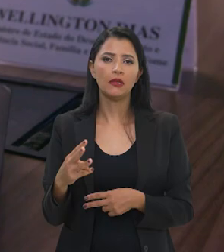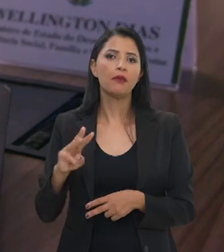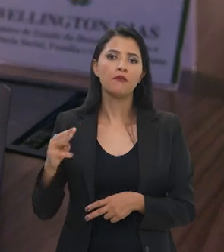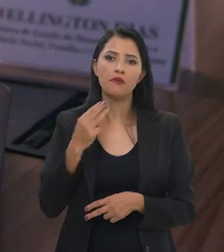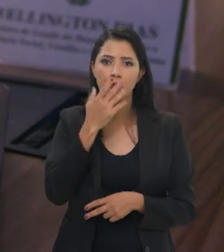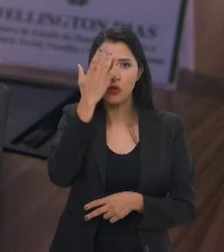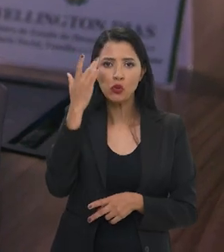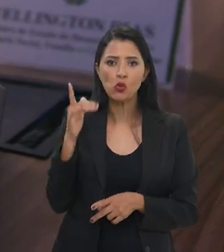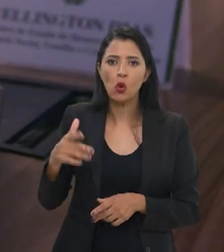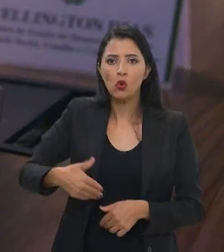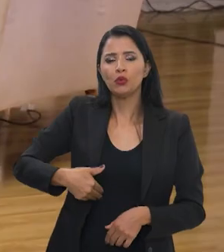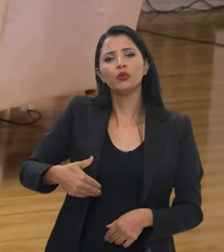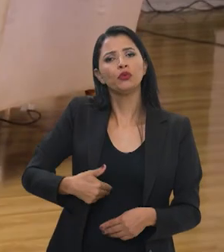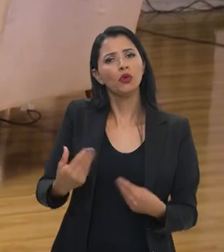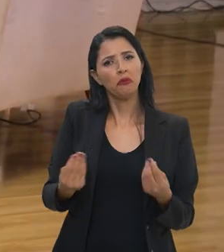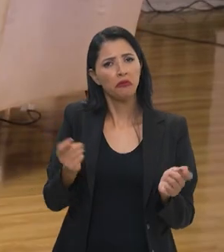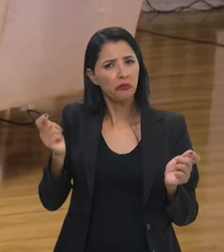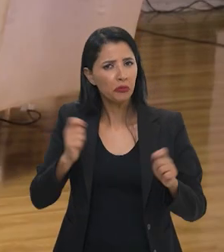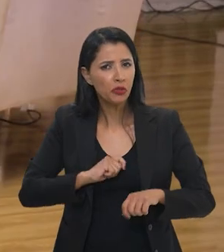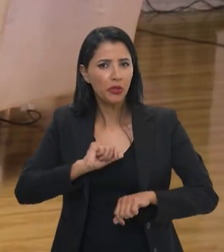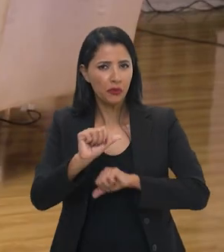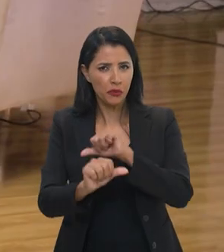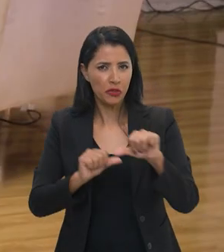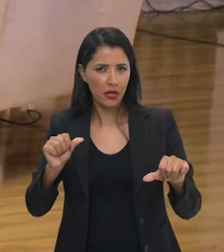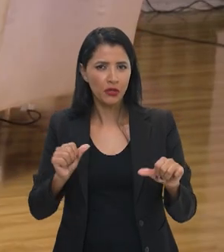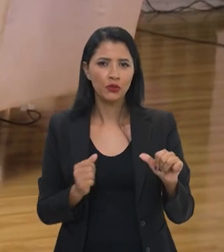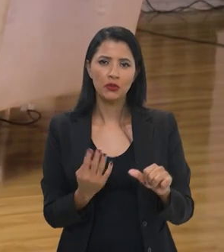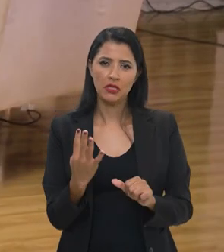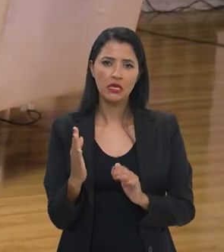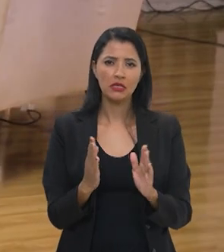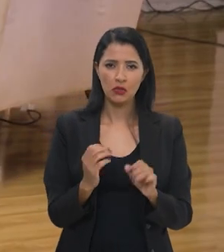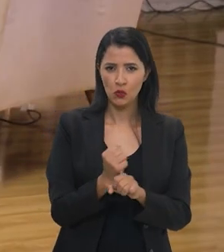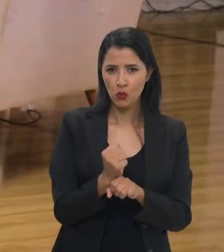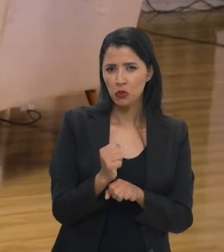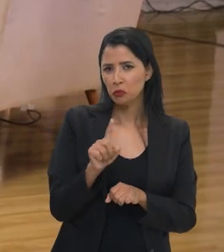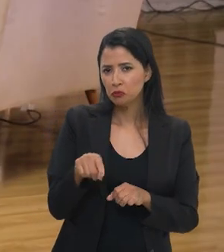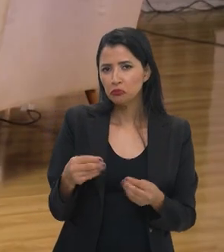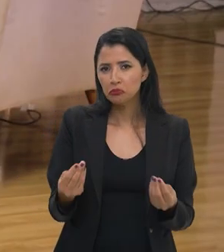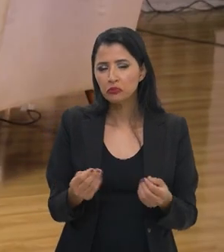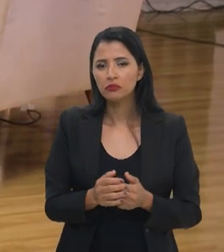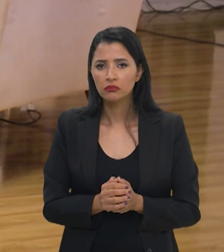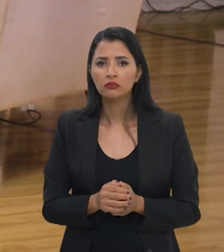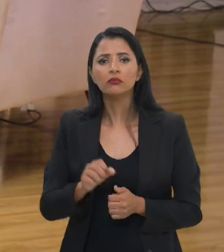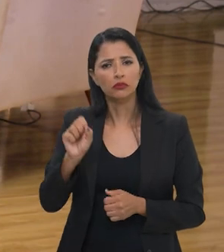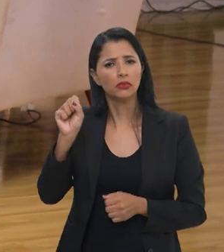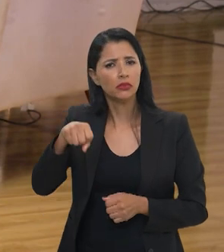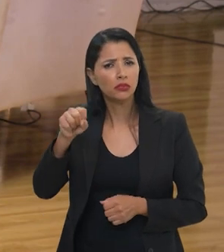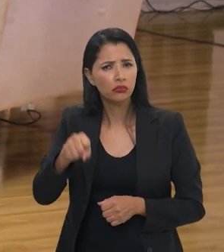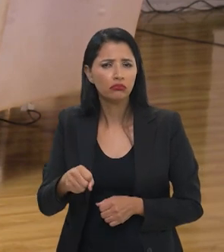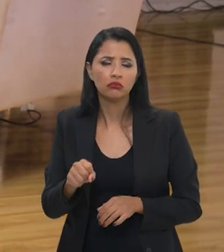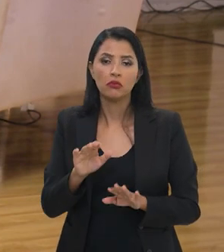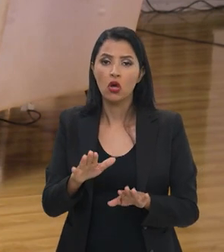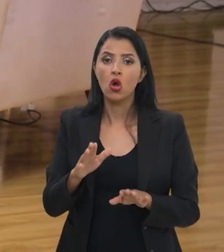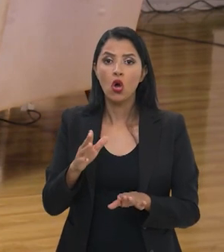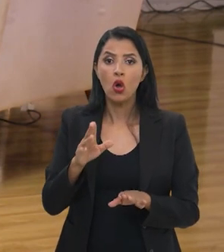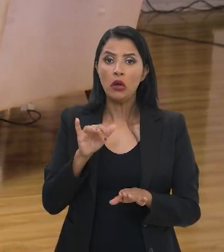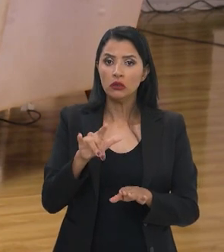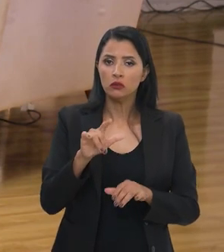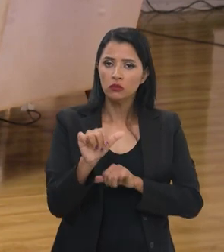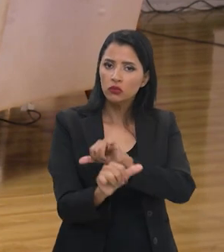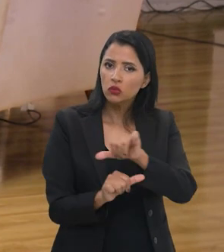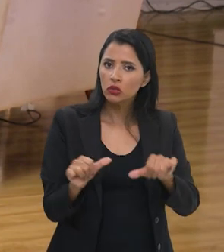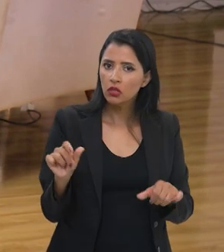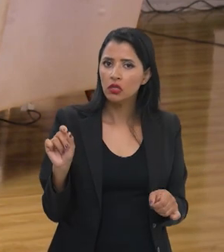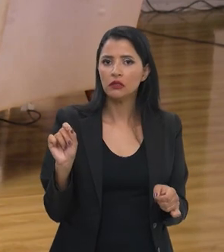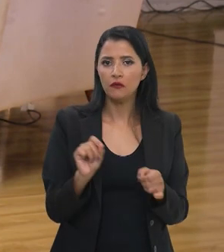no mapa da fome vamos conseguir superar isso nesses quatro anos Ministro vamos veja que somente com